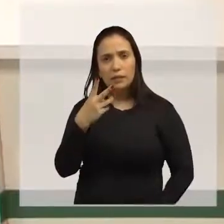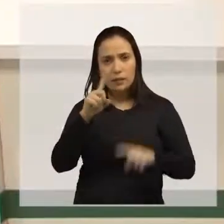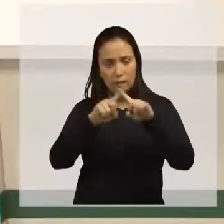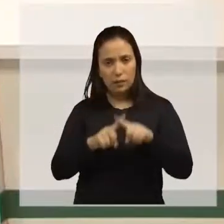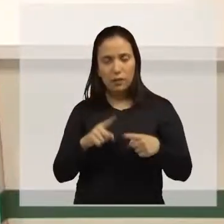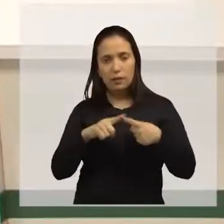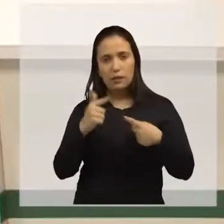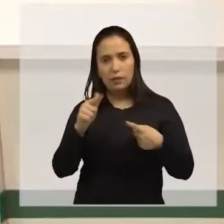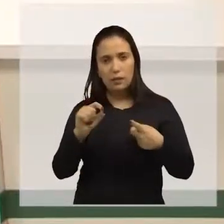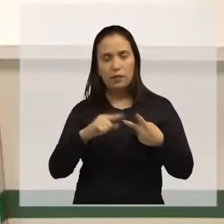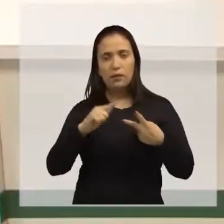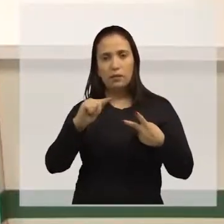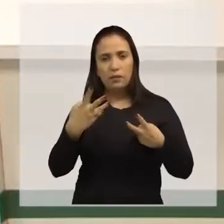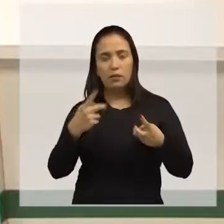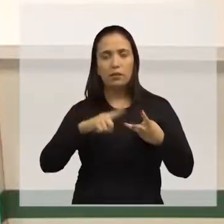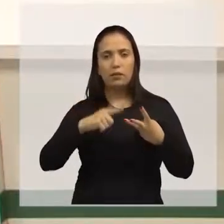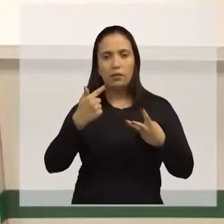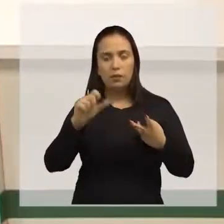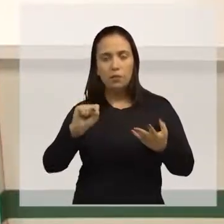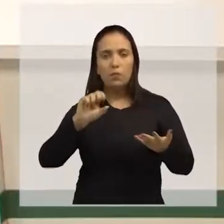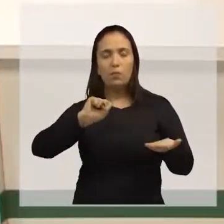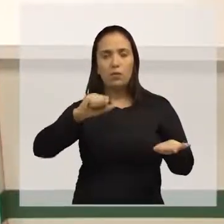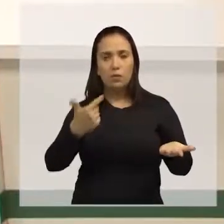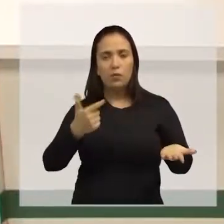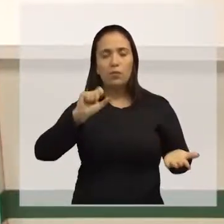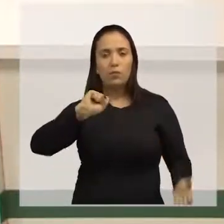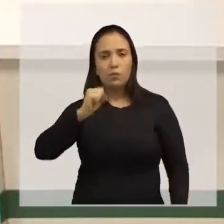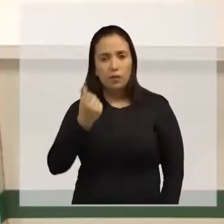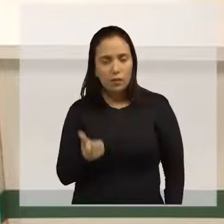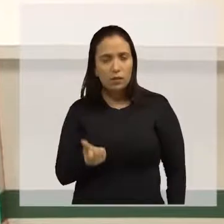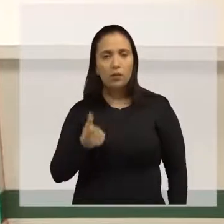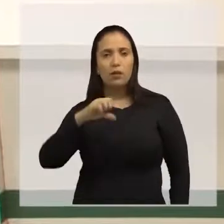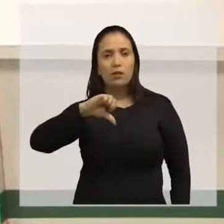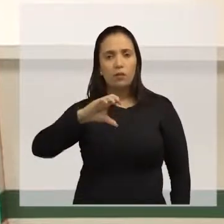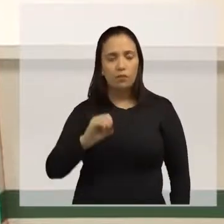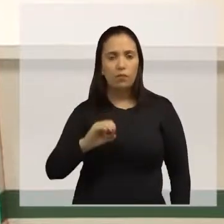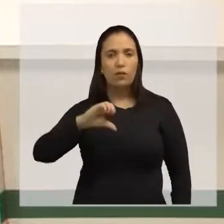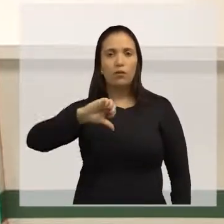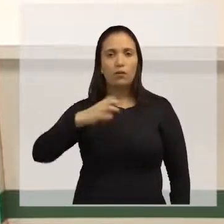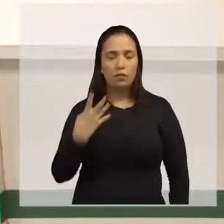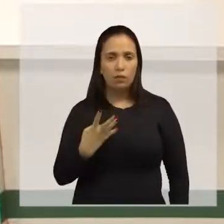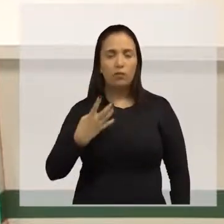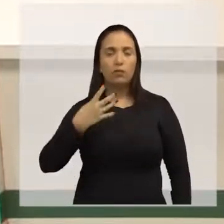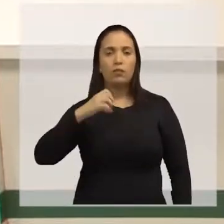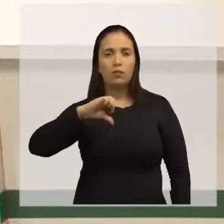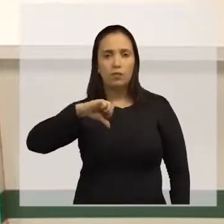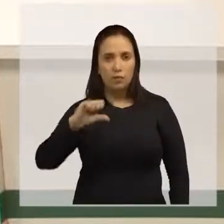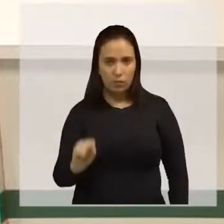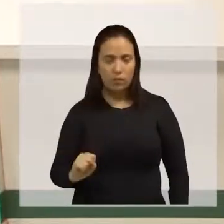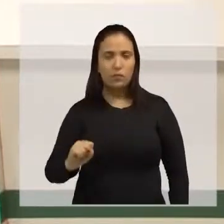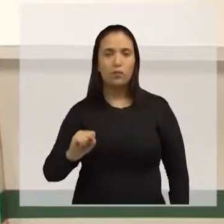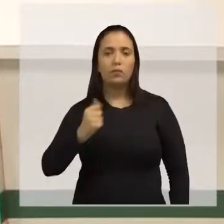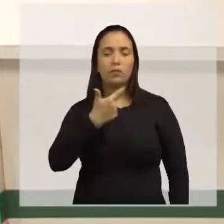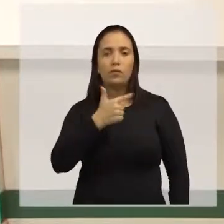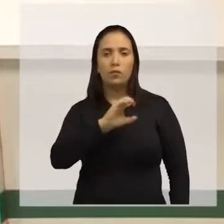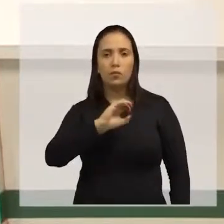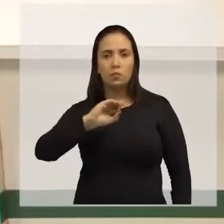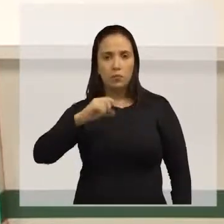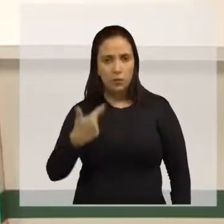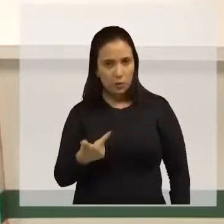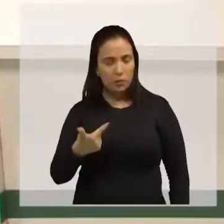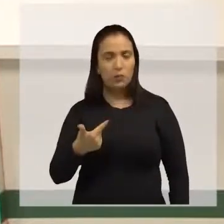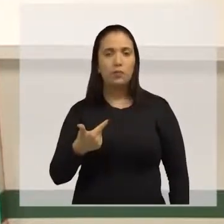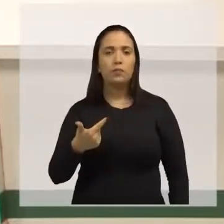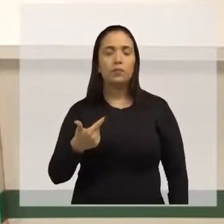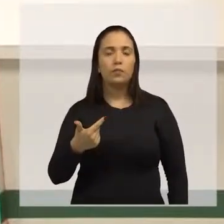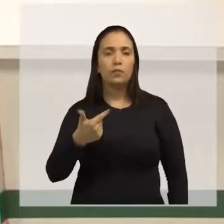74, 78, 82, 86, 90, 94, 98, 2002, lá